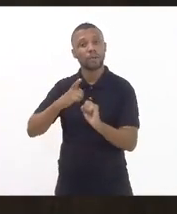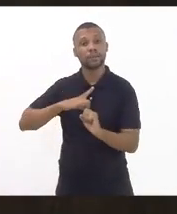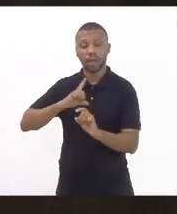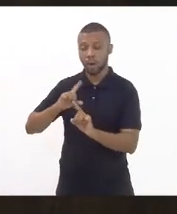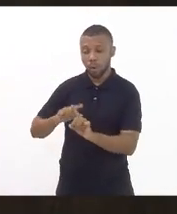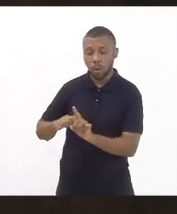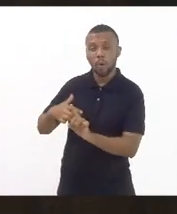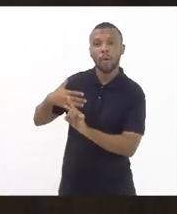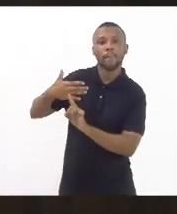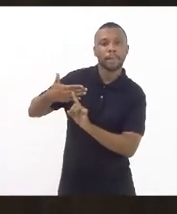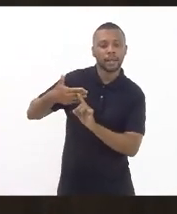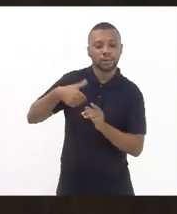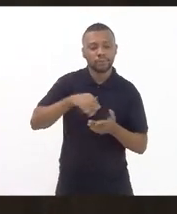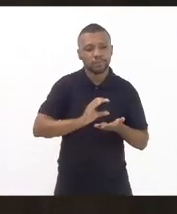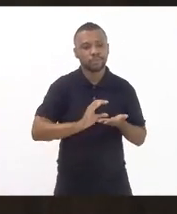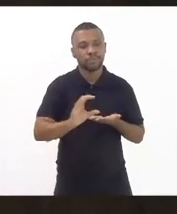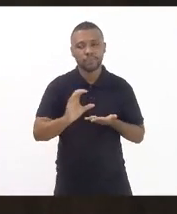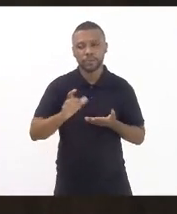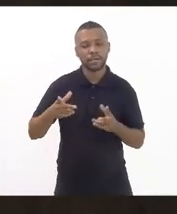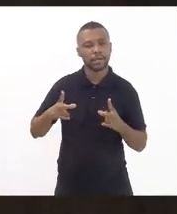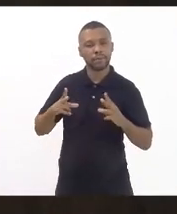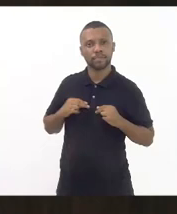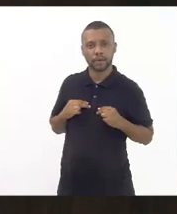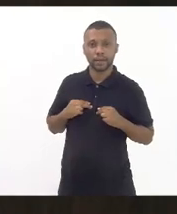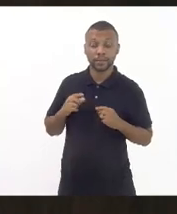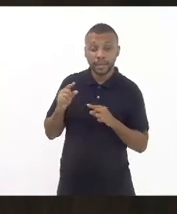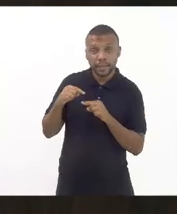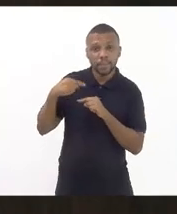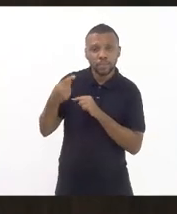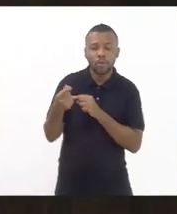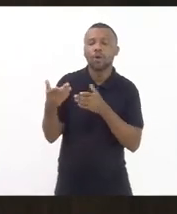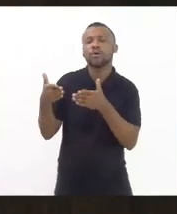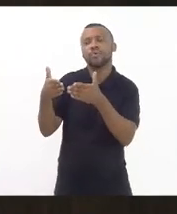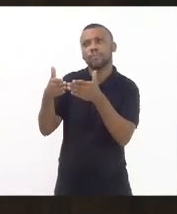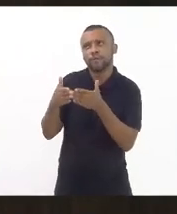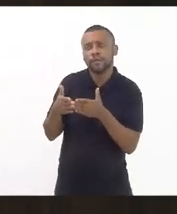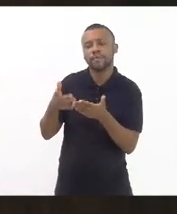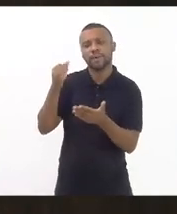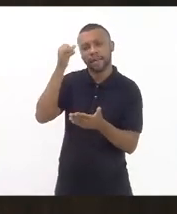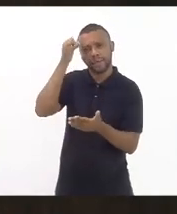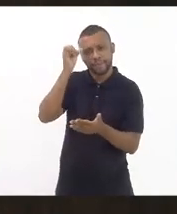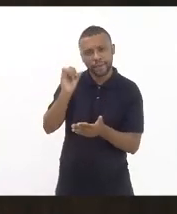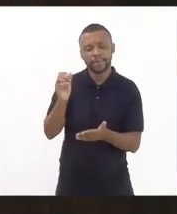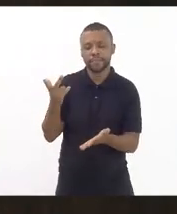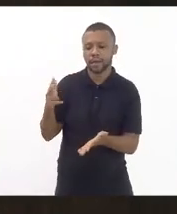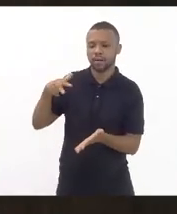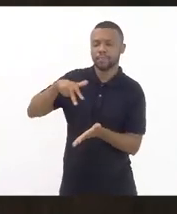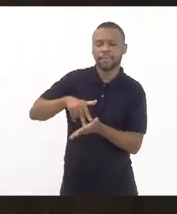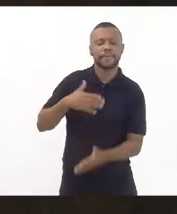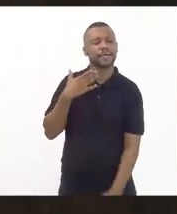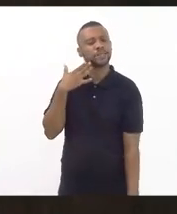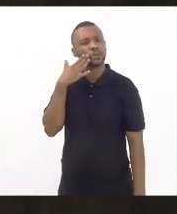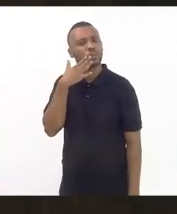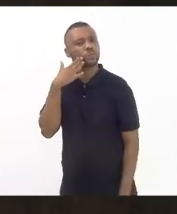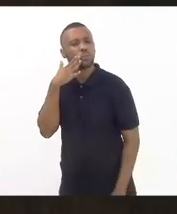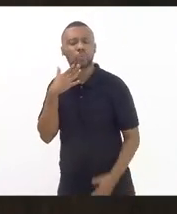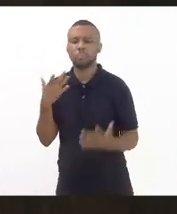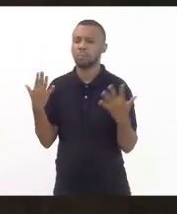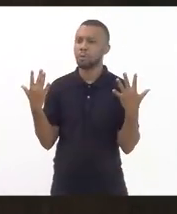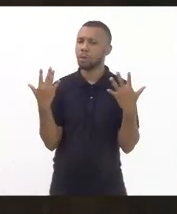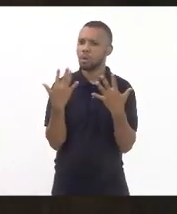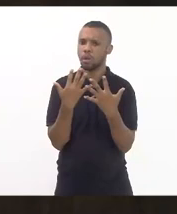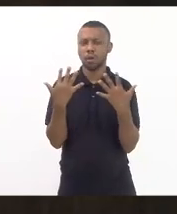que eles merecem. Não venham depois, por favor, fazer aqui discurso de defesa